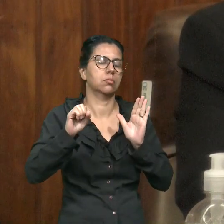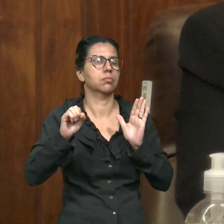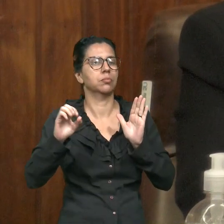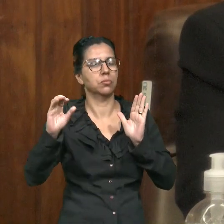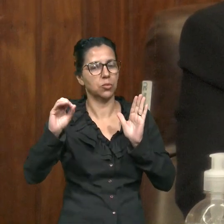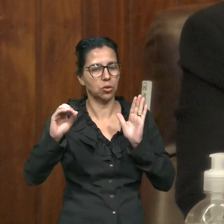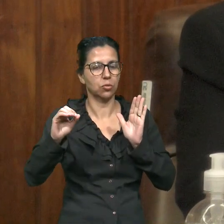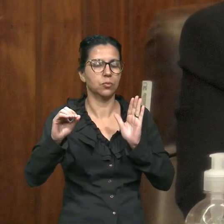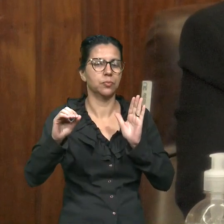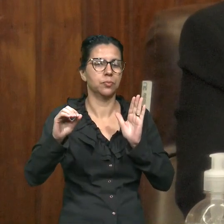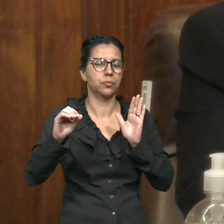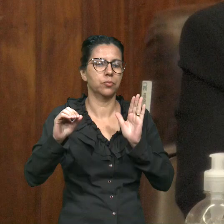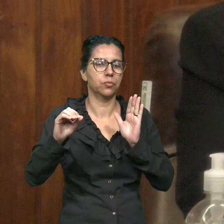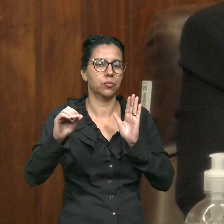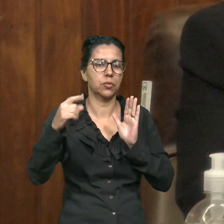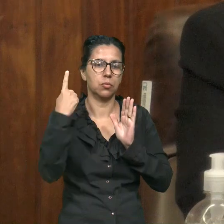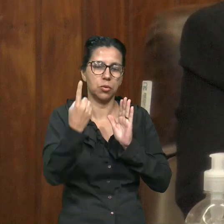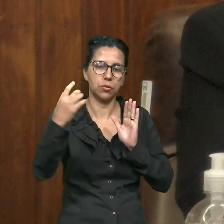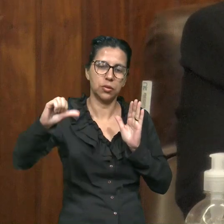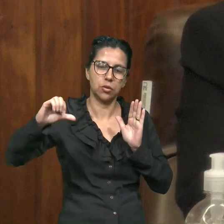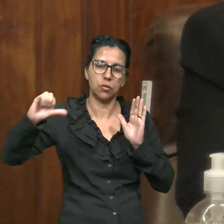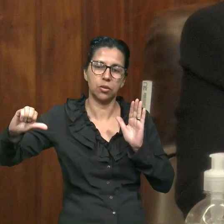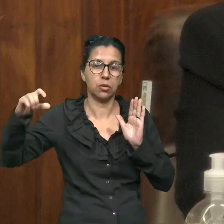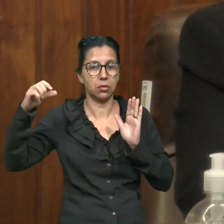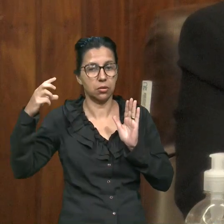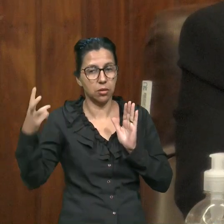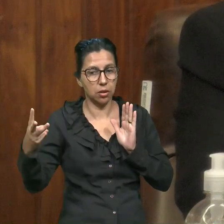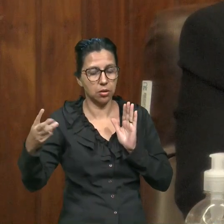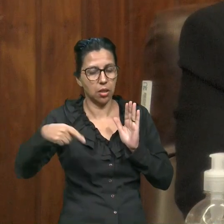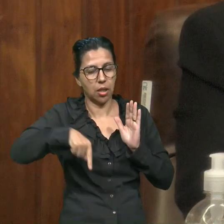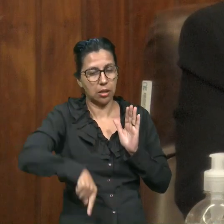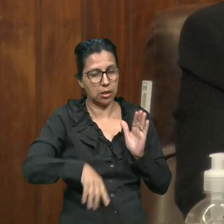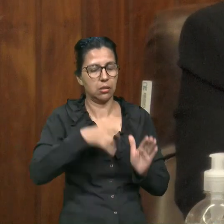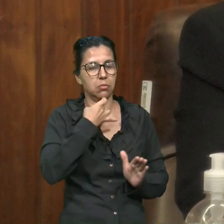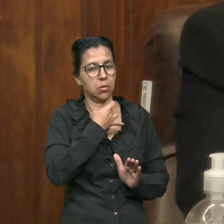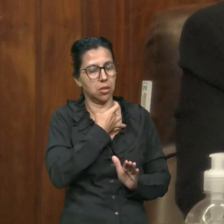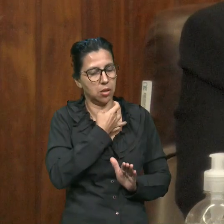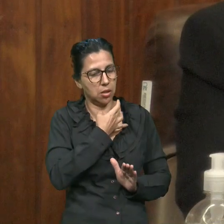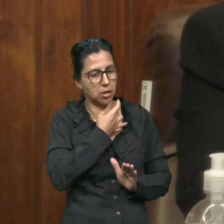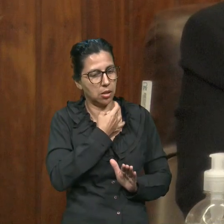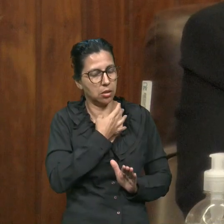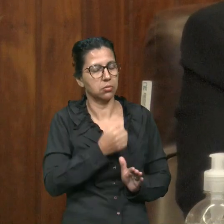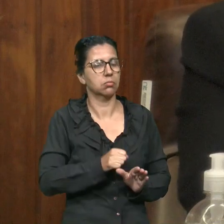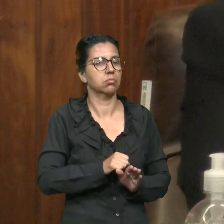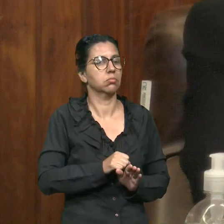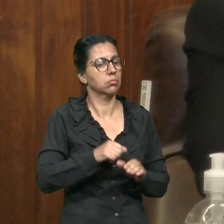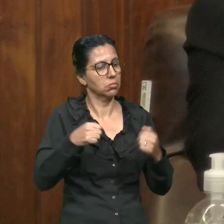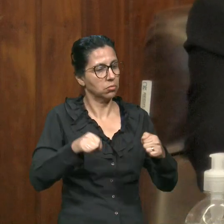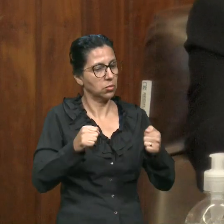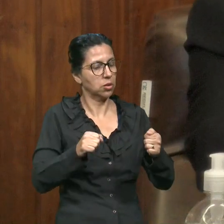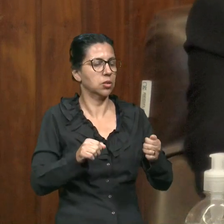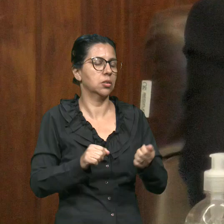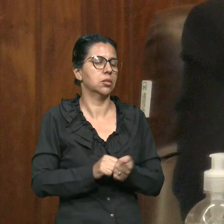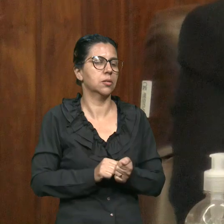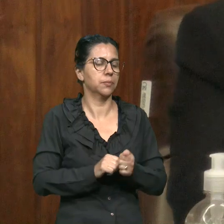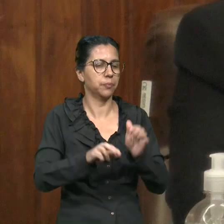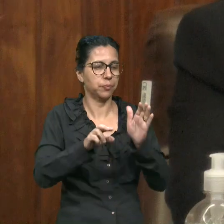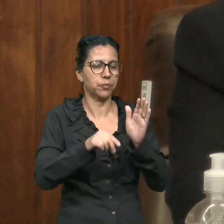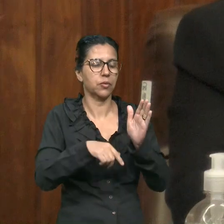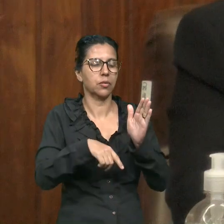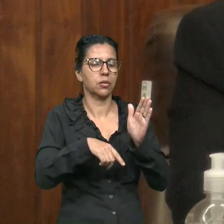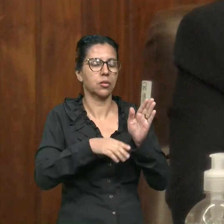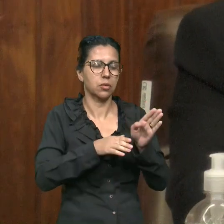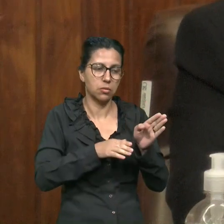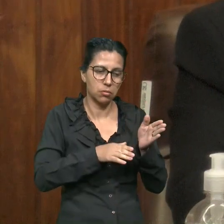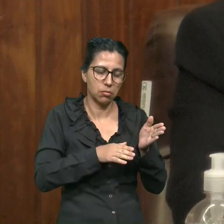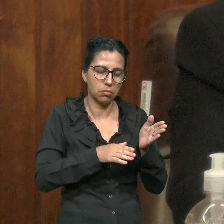80.666 de 1993. Porém, em Marília, aditivos tornaram-se regras. Todas as grandes e milionárias obras